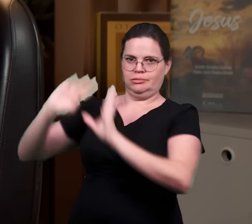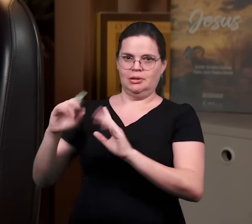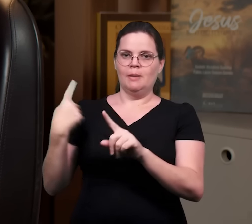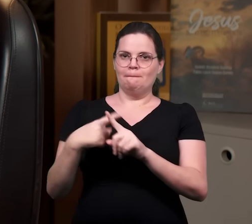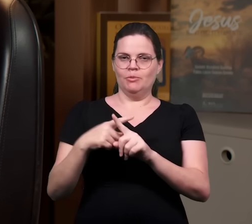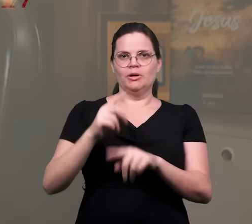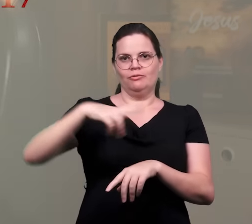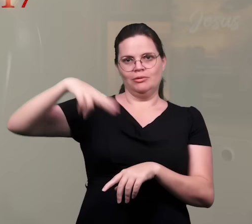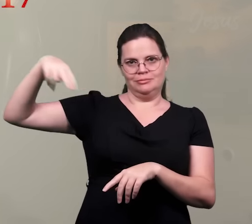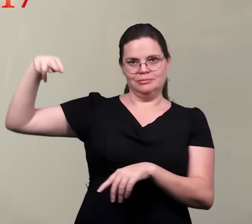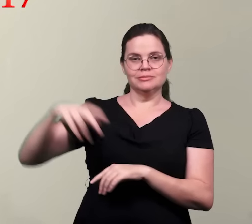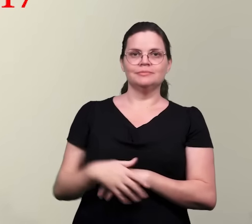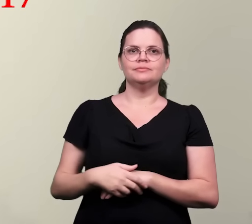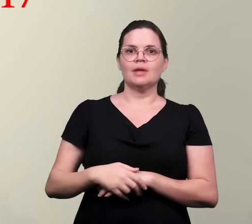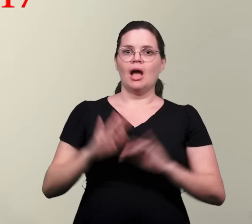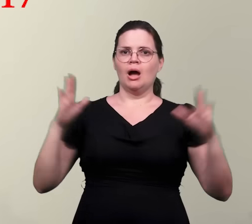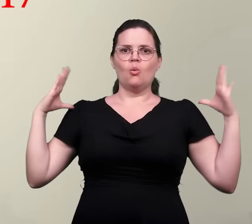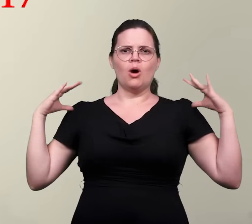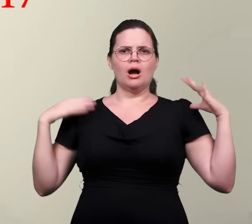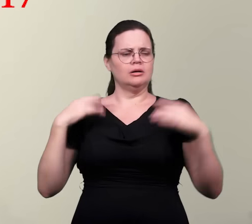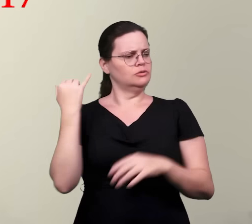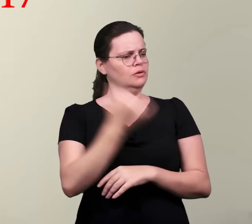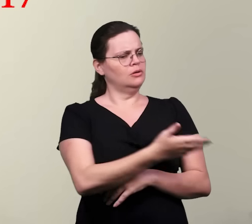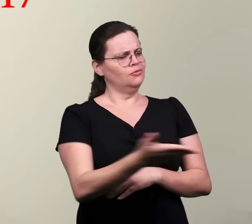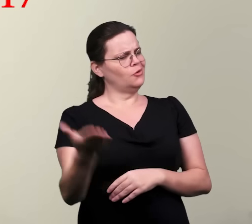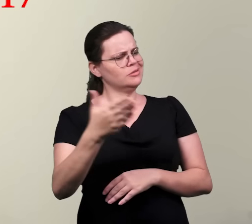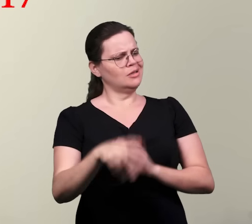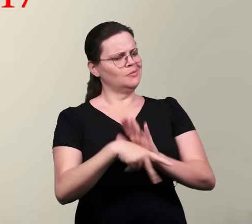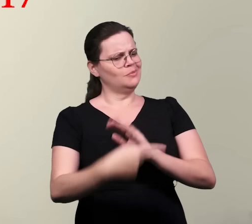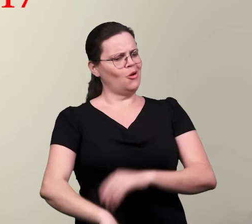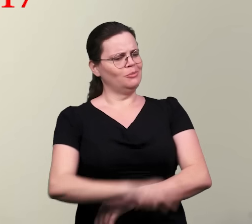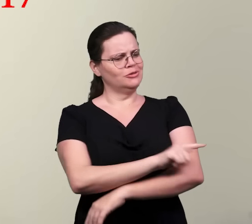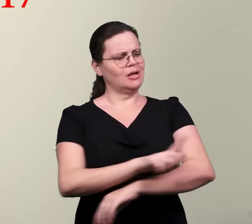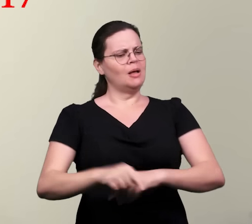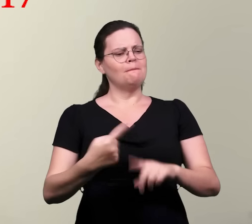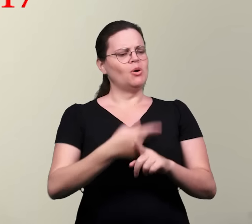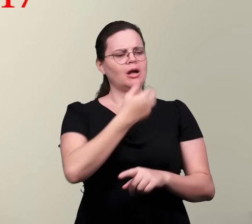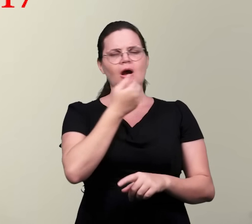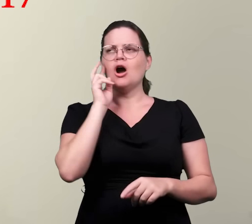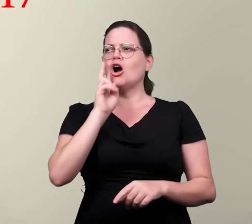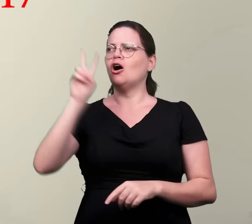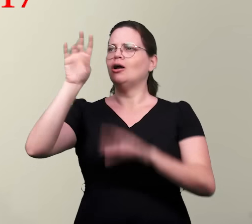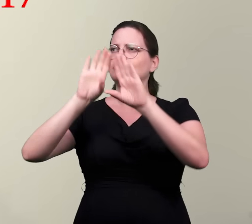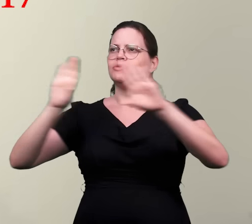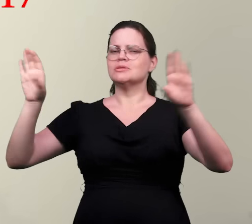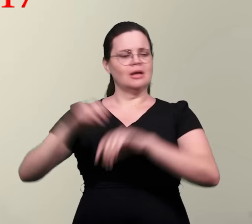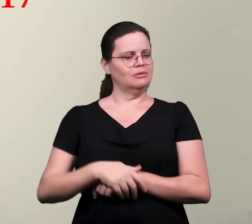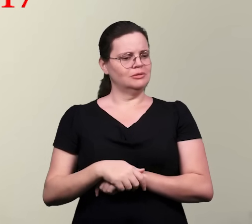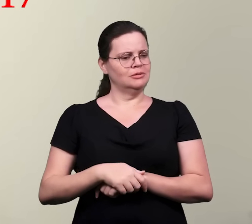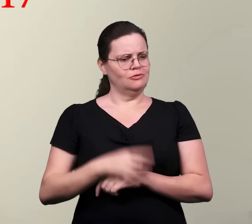após a ressurreição. E eles receberam uma palavra, né? Homens galileus, por que estáis olhando para o céu?